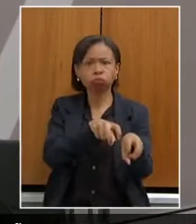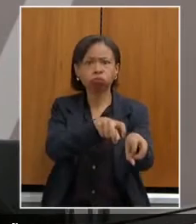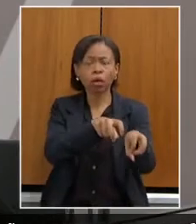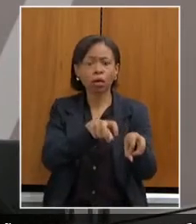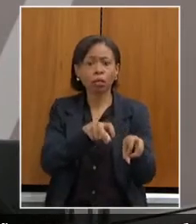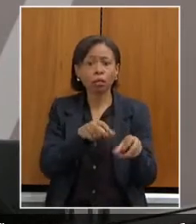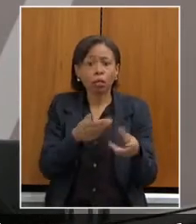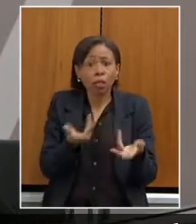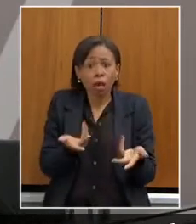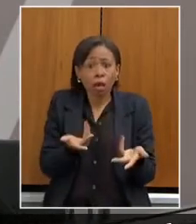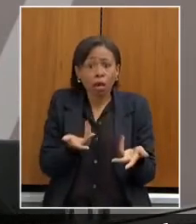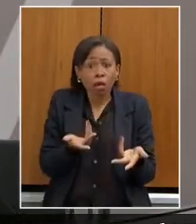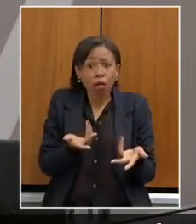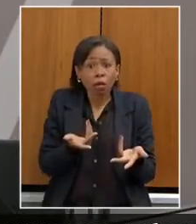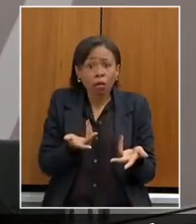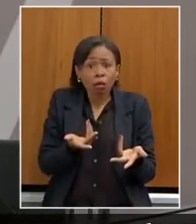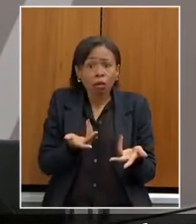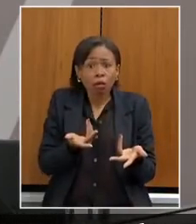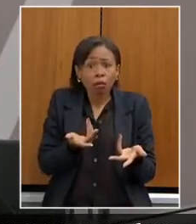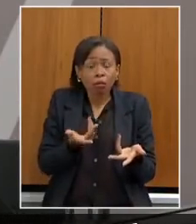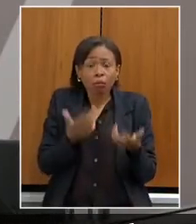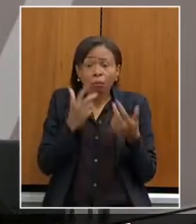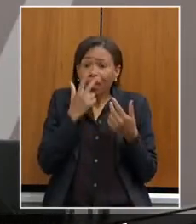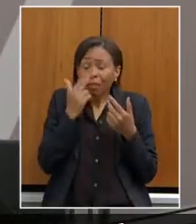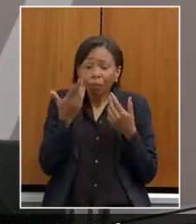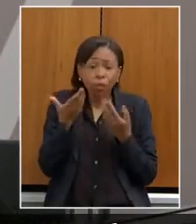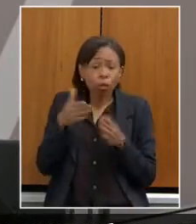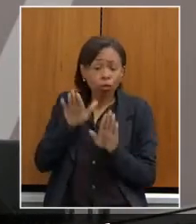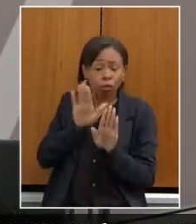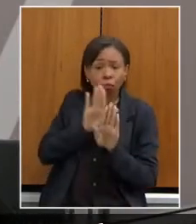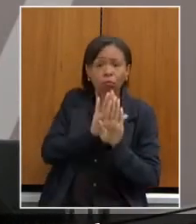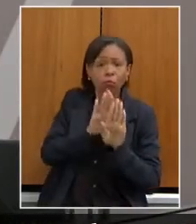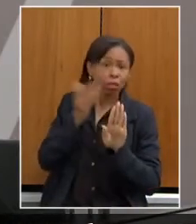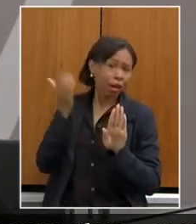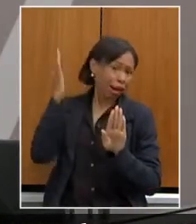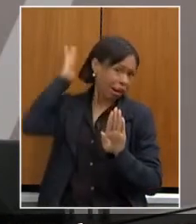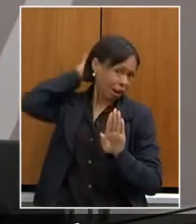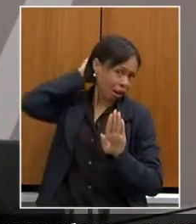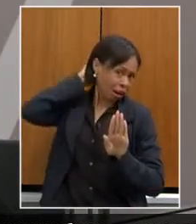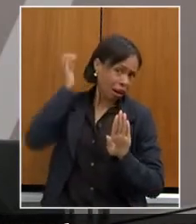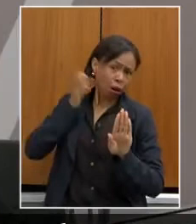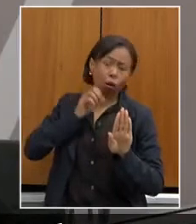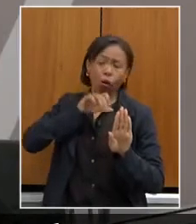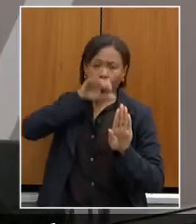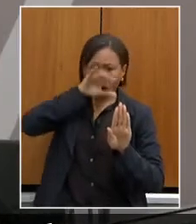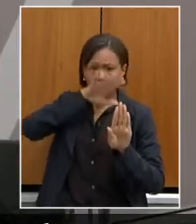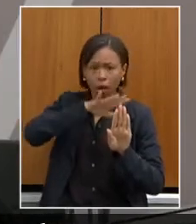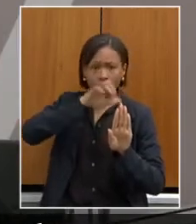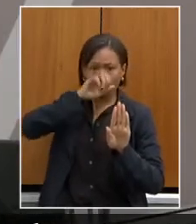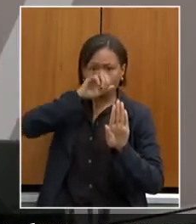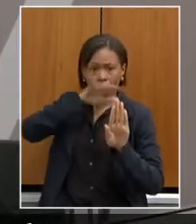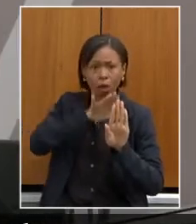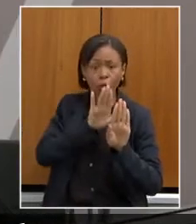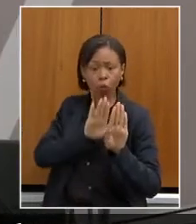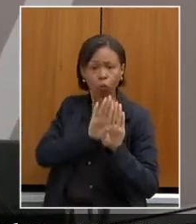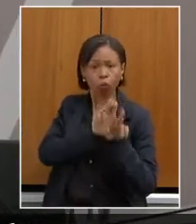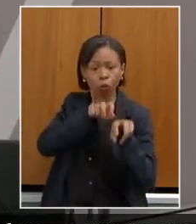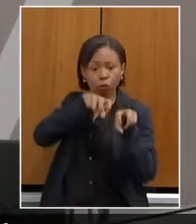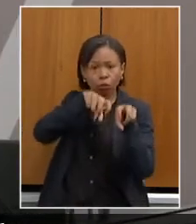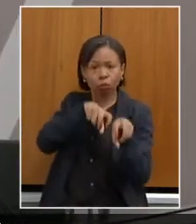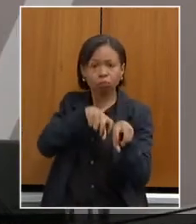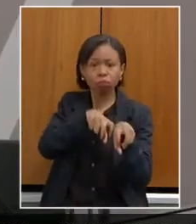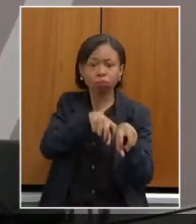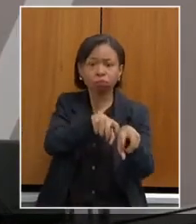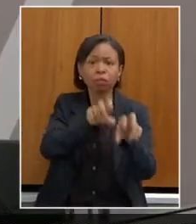ditado popular vai aí fungando no cangote o pimento atrás ali soltando se essa pessoa estiver contaminada é complicado